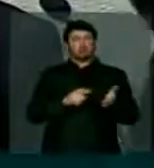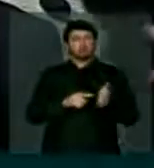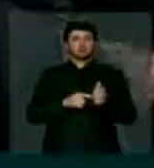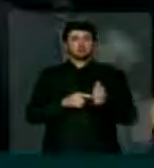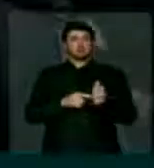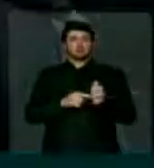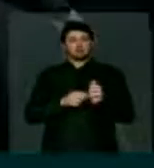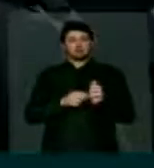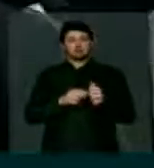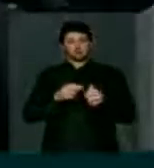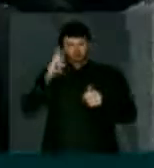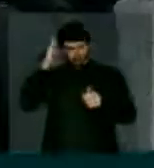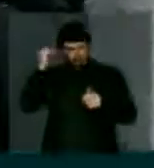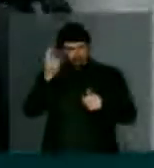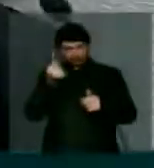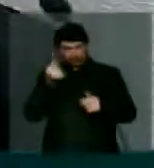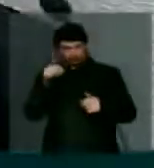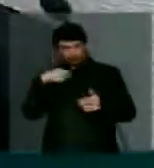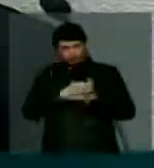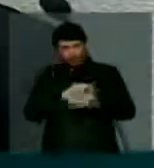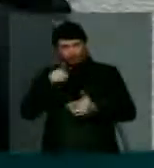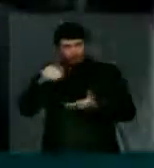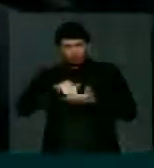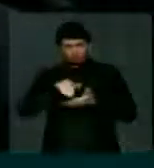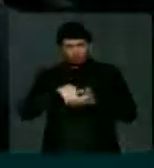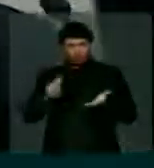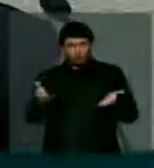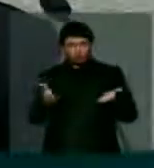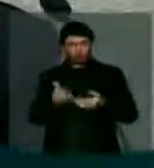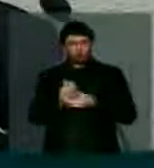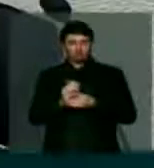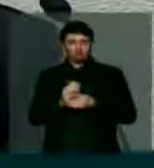senhor tem o valor técnicas. Recebido pelo escritório? Tenho.